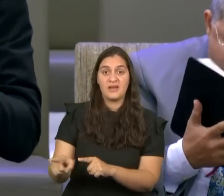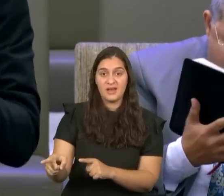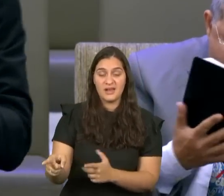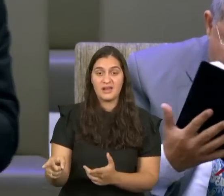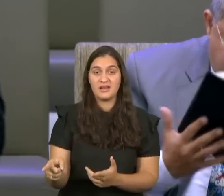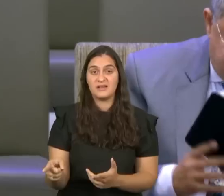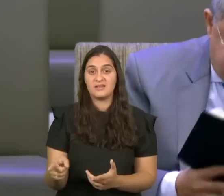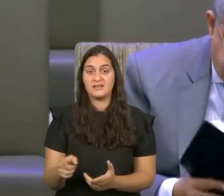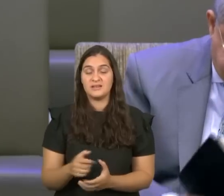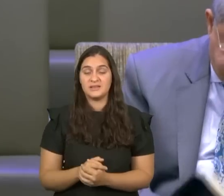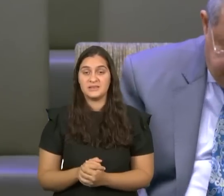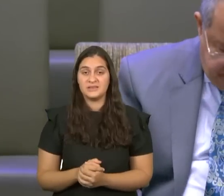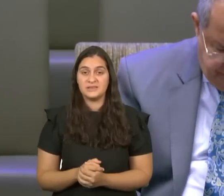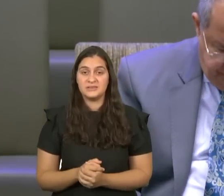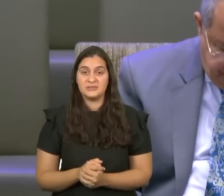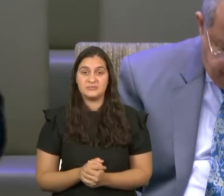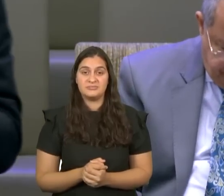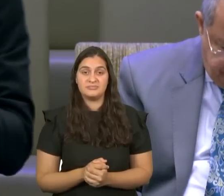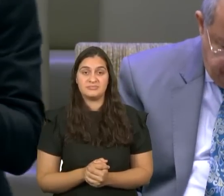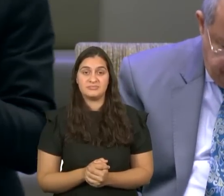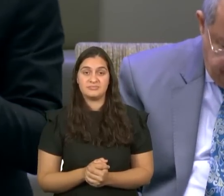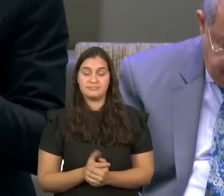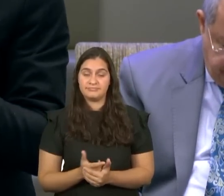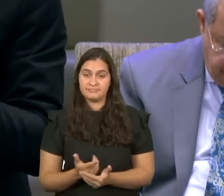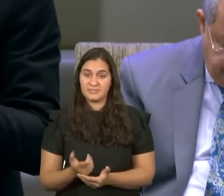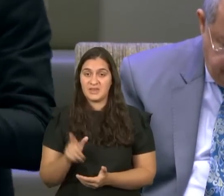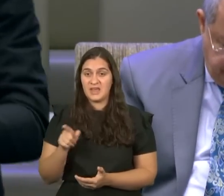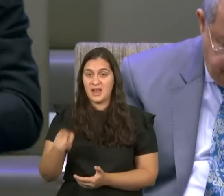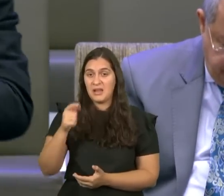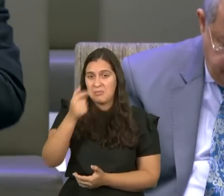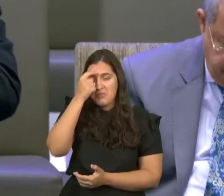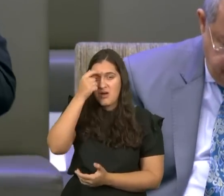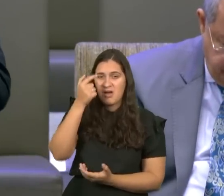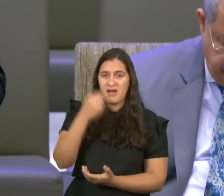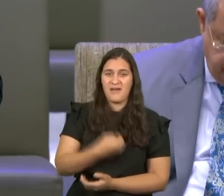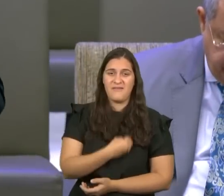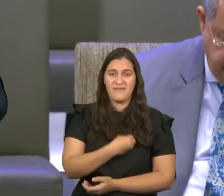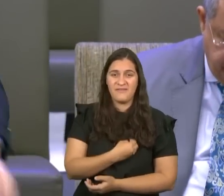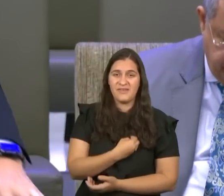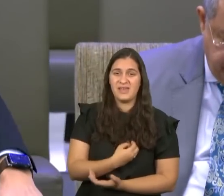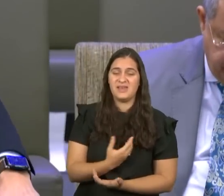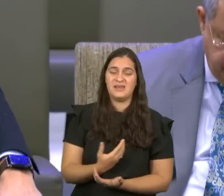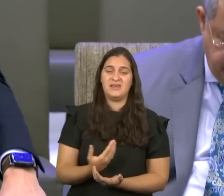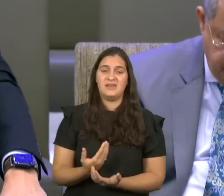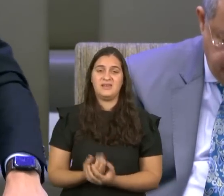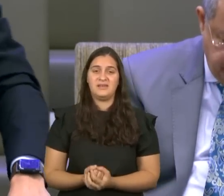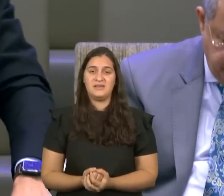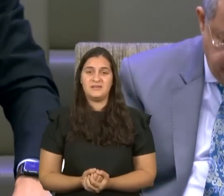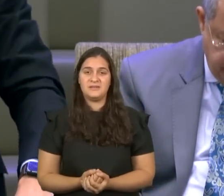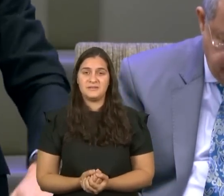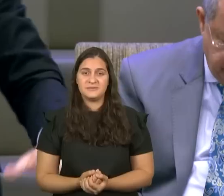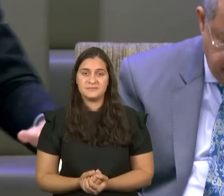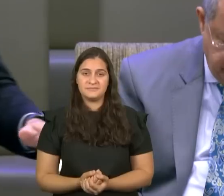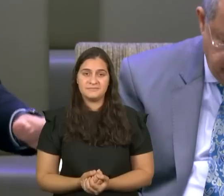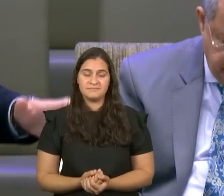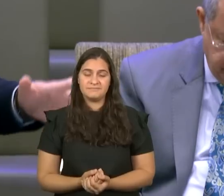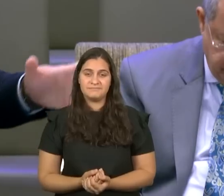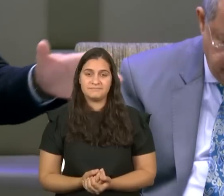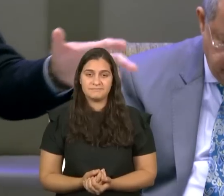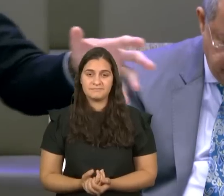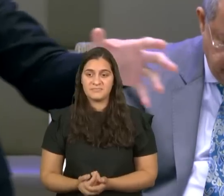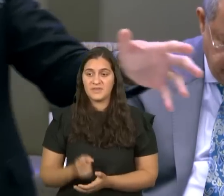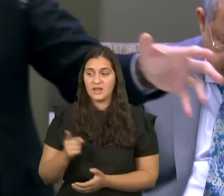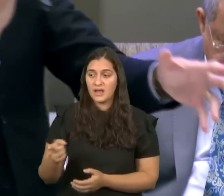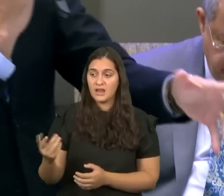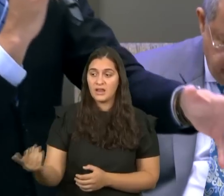abaixo abaixo o padrão de moralidade que tinha o horário que ela estava indo